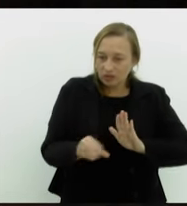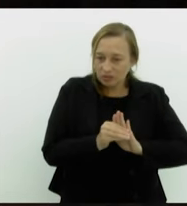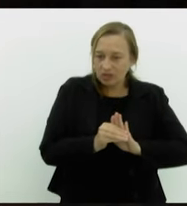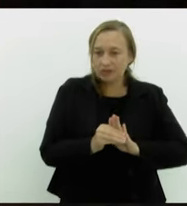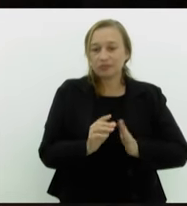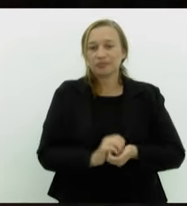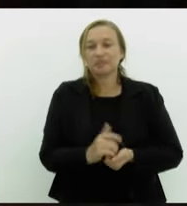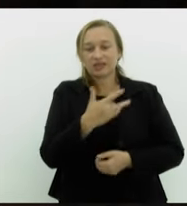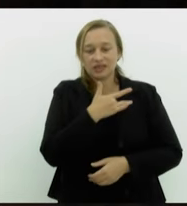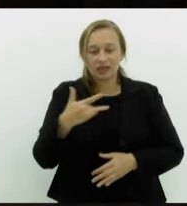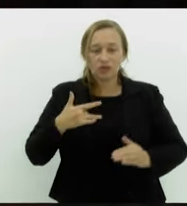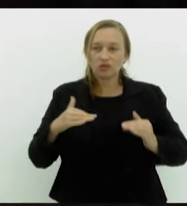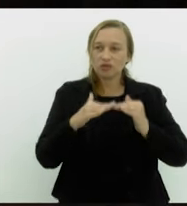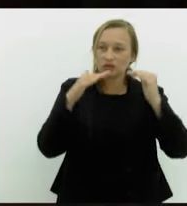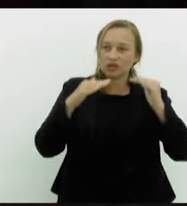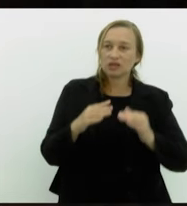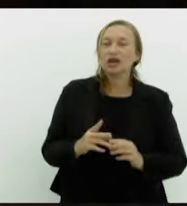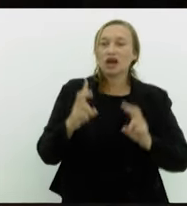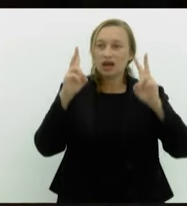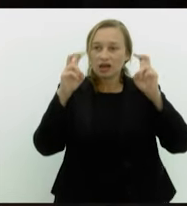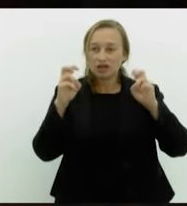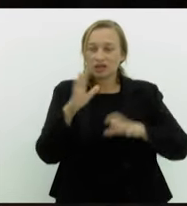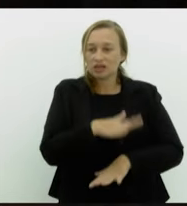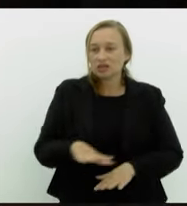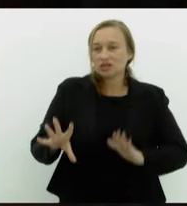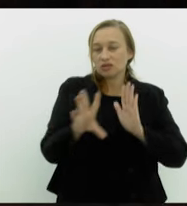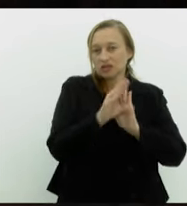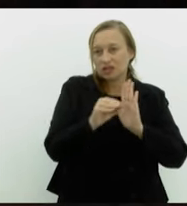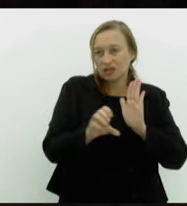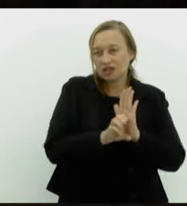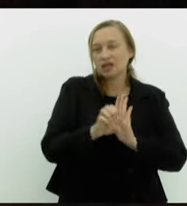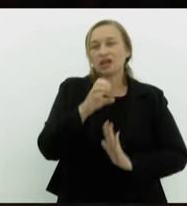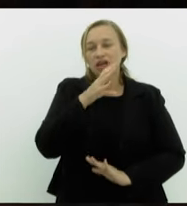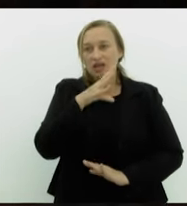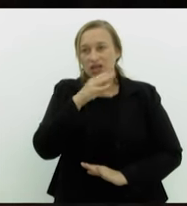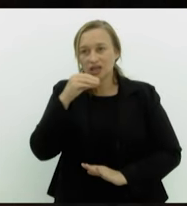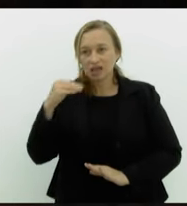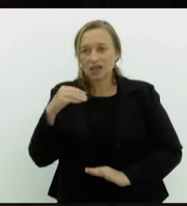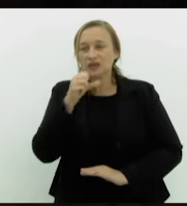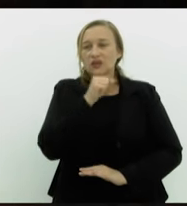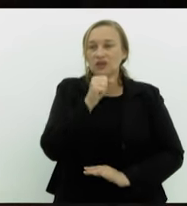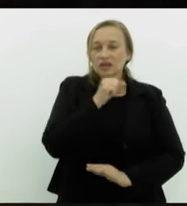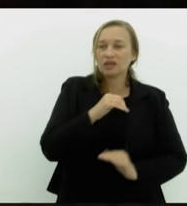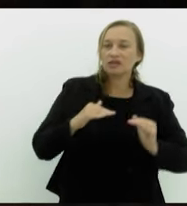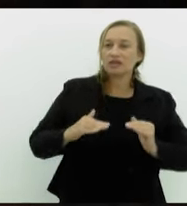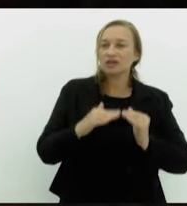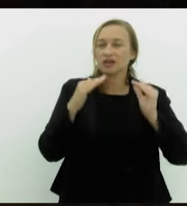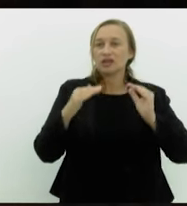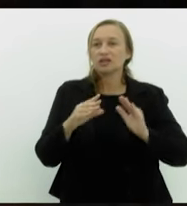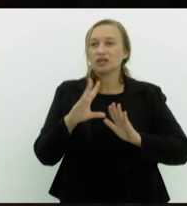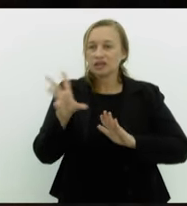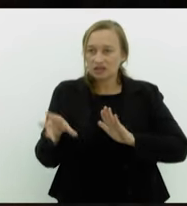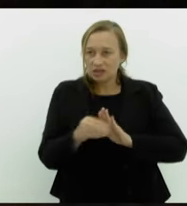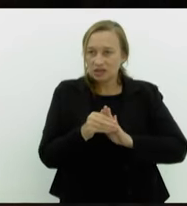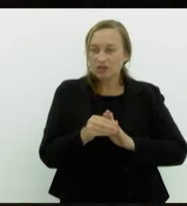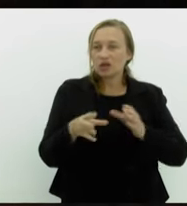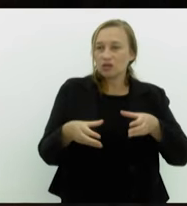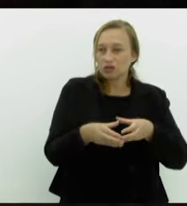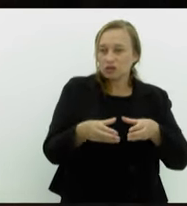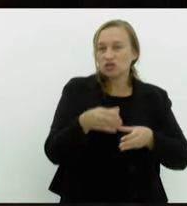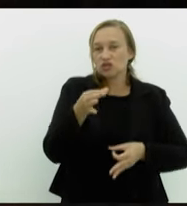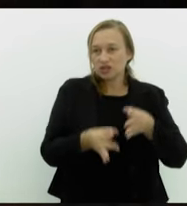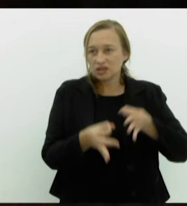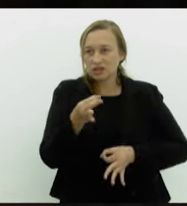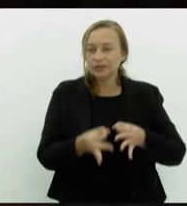de saúde favorável de assunto da criança e do adolescente e do idoso, favorável com as emendas da Comissão de